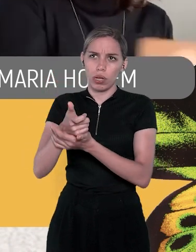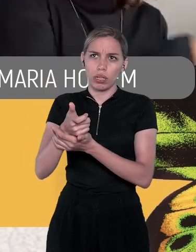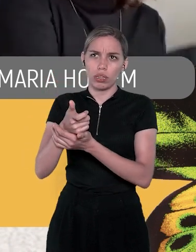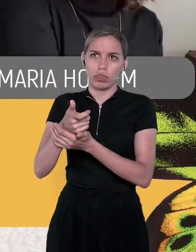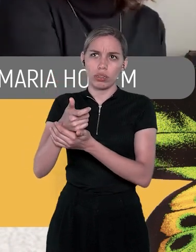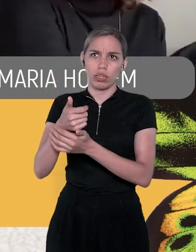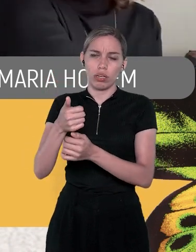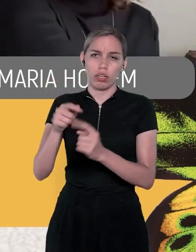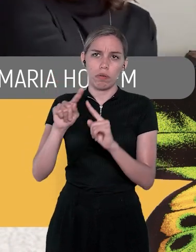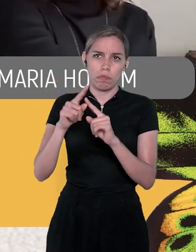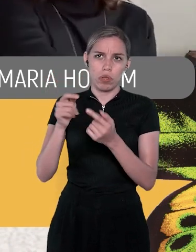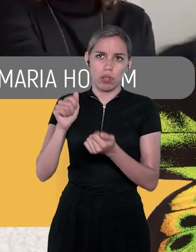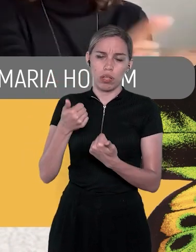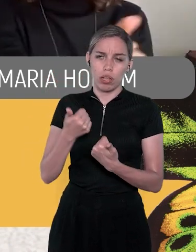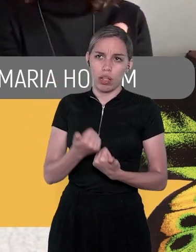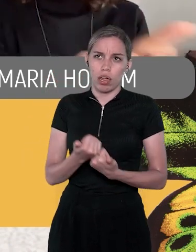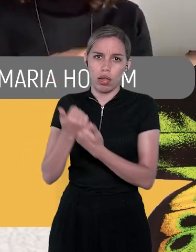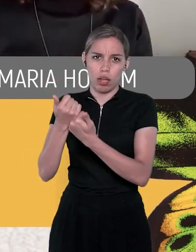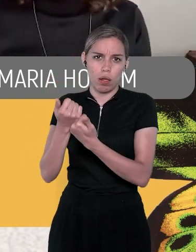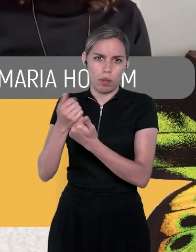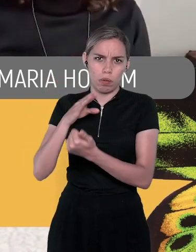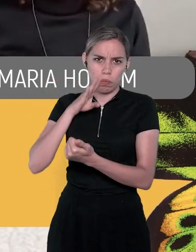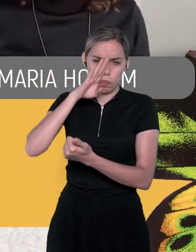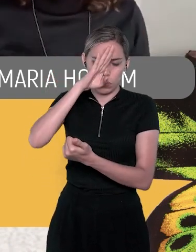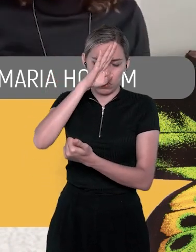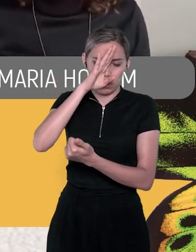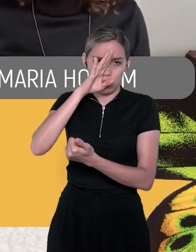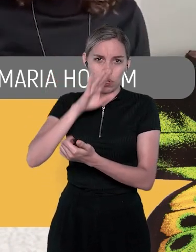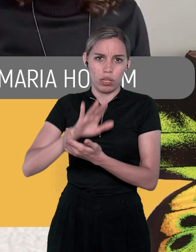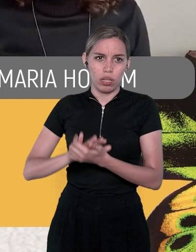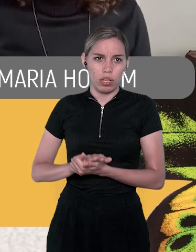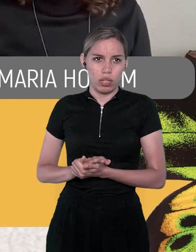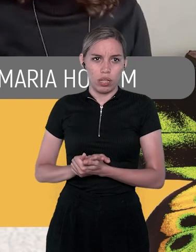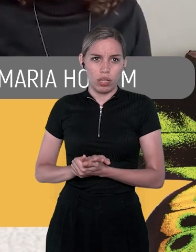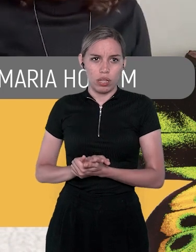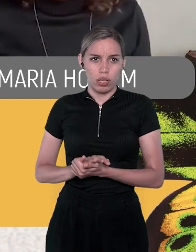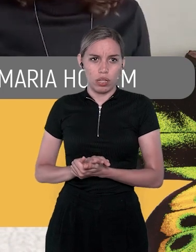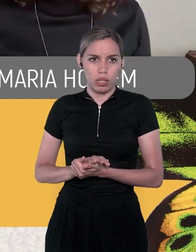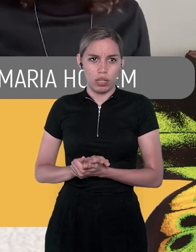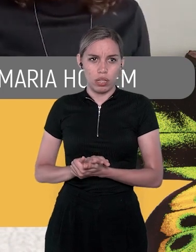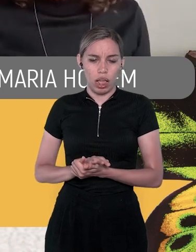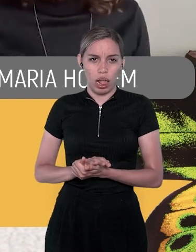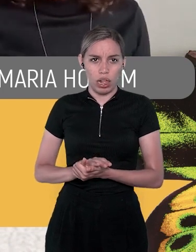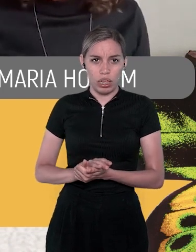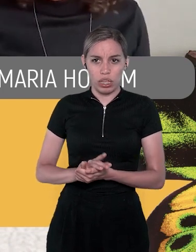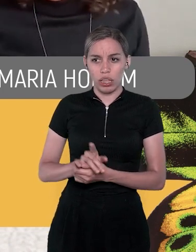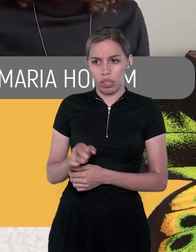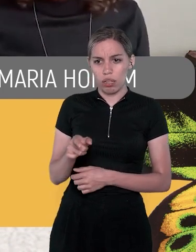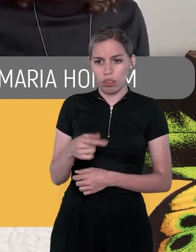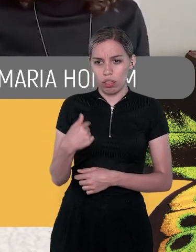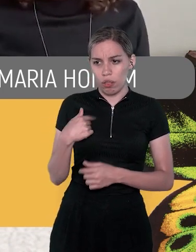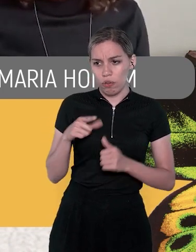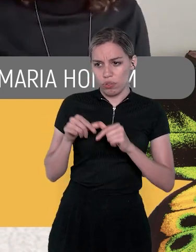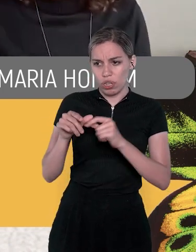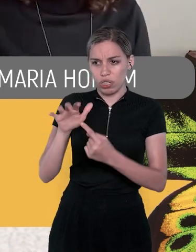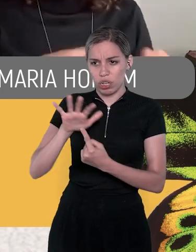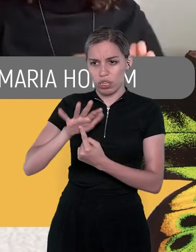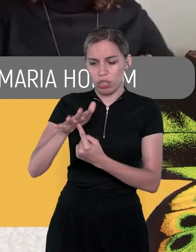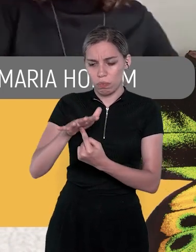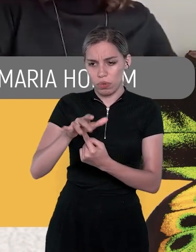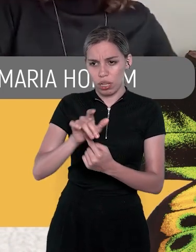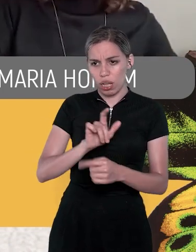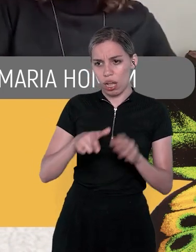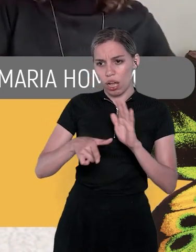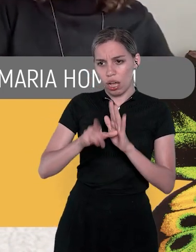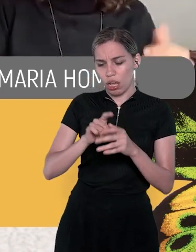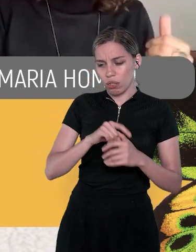está financiando o bolsonarismo de tal jeito. Peraí, não estou conseguindo entrar nesse helicóptero. E achava super